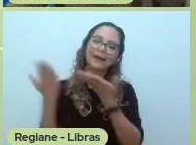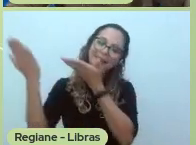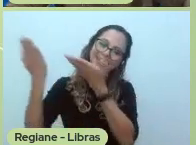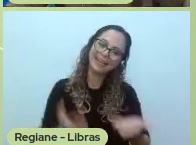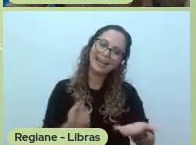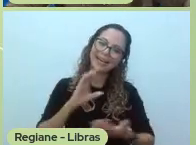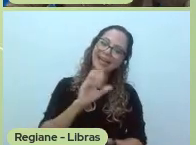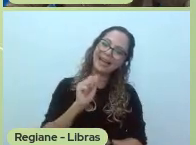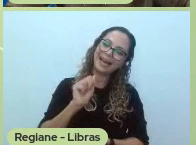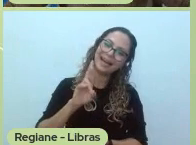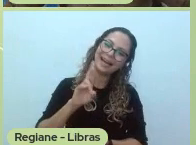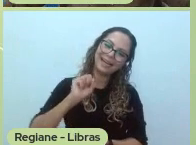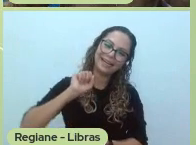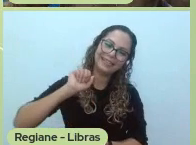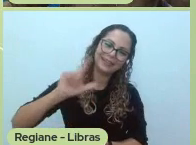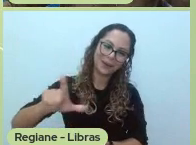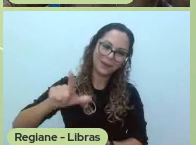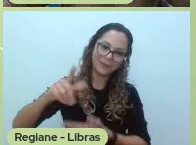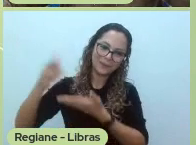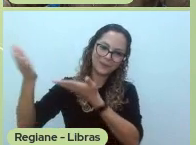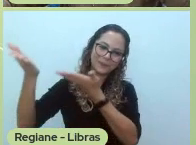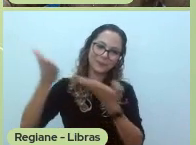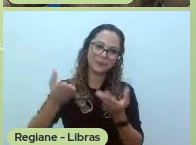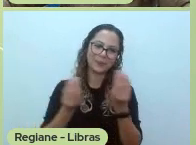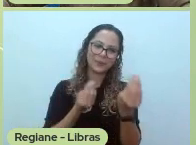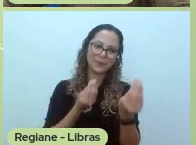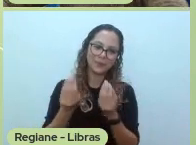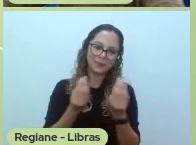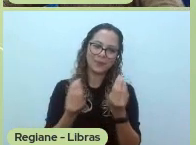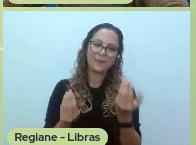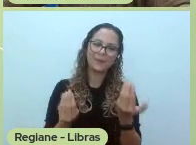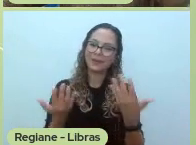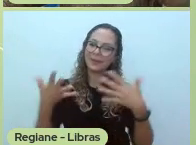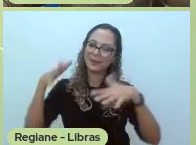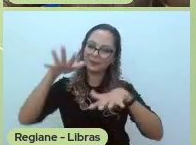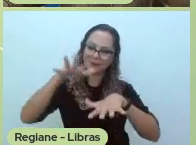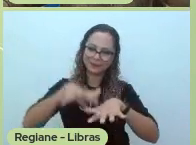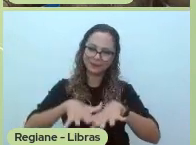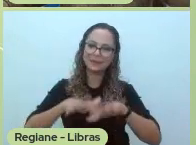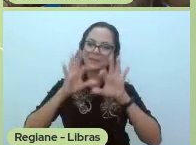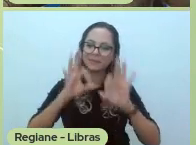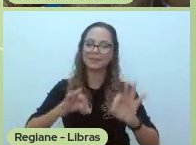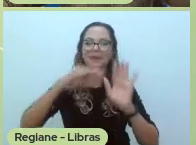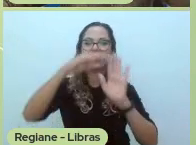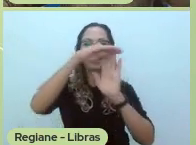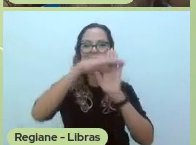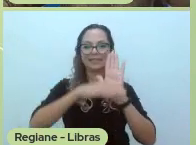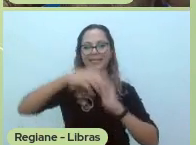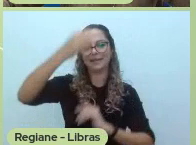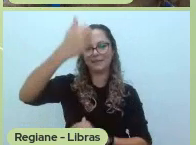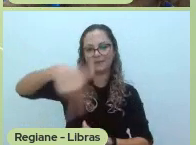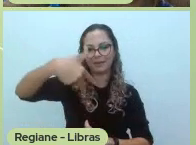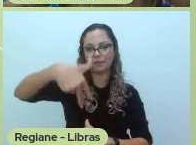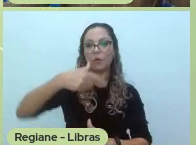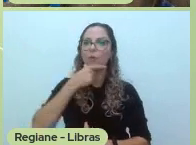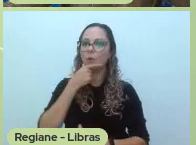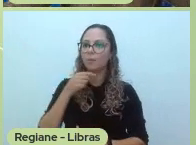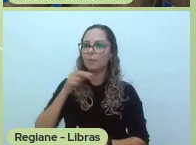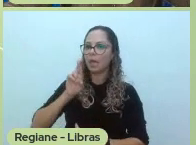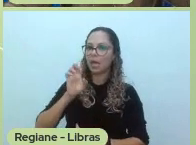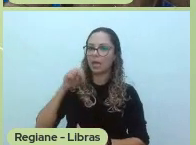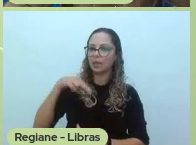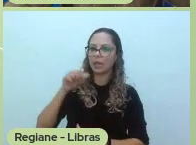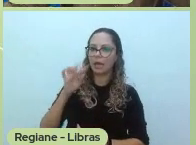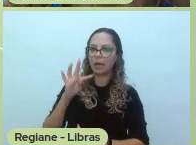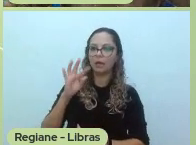essa questão da inclusão se insere na agenda da Vivo. O Renato falou rapidamente sobre isso na